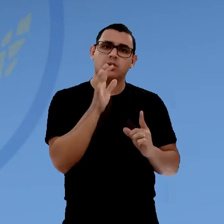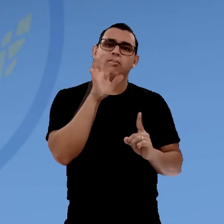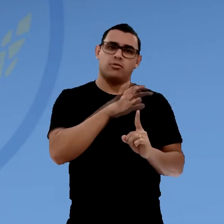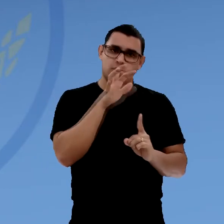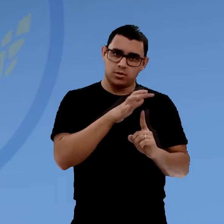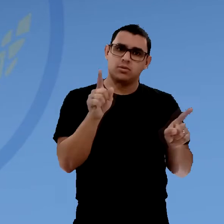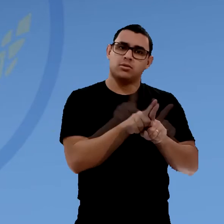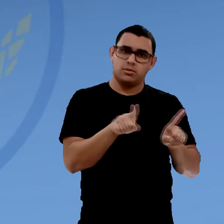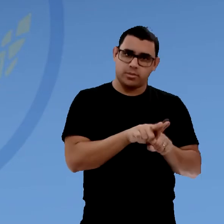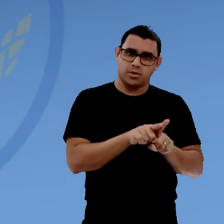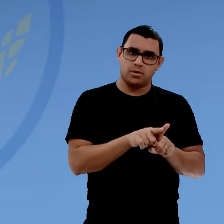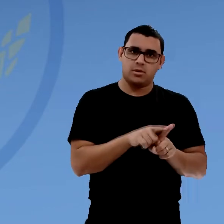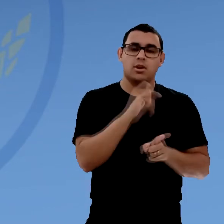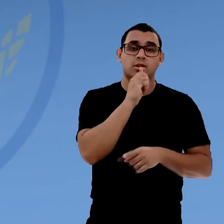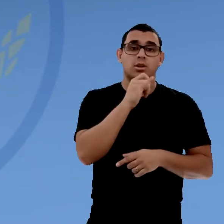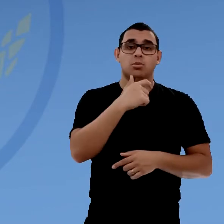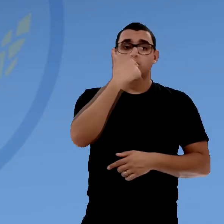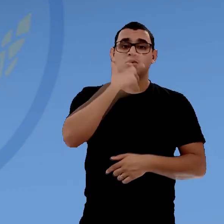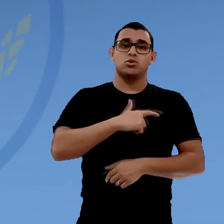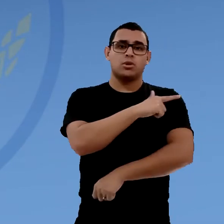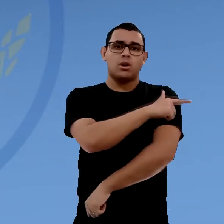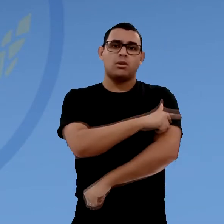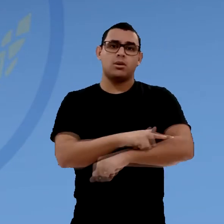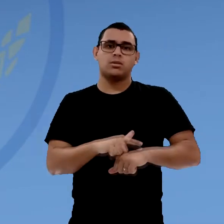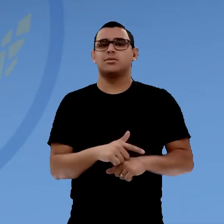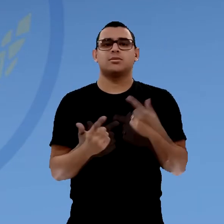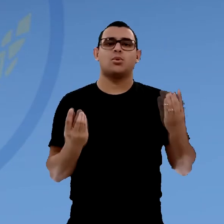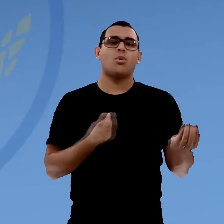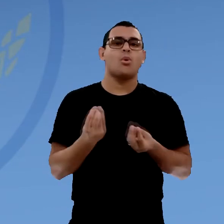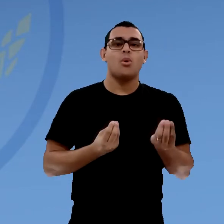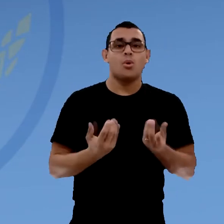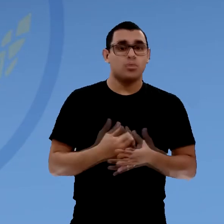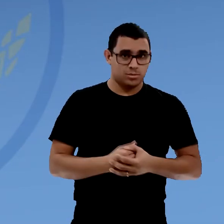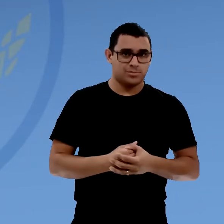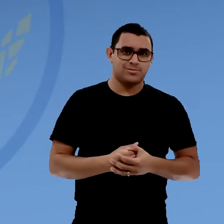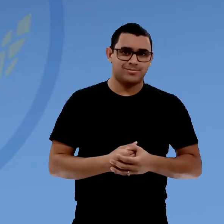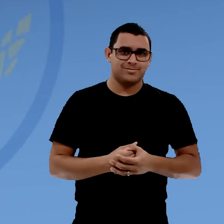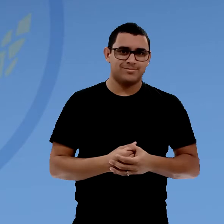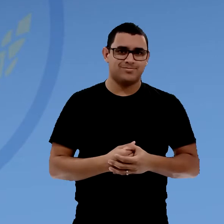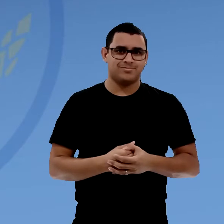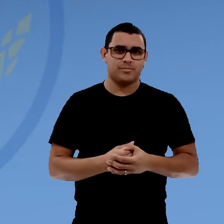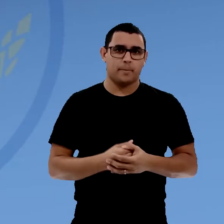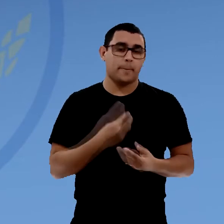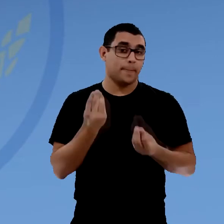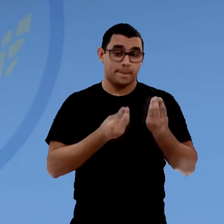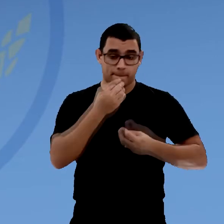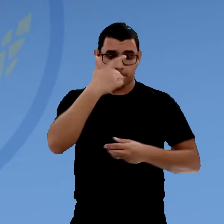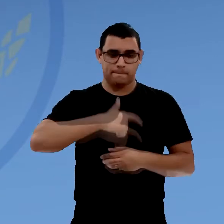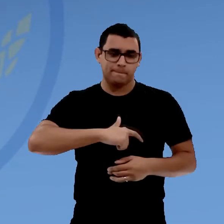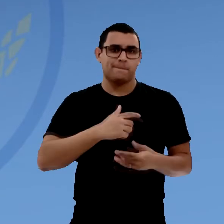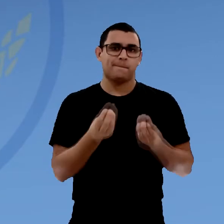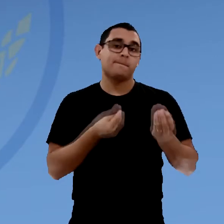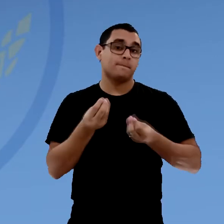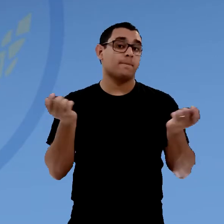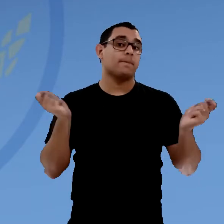ele determina, como por exemplo, a conduta do indivíduo no grupo e na sociedade. É o status social que determina justamente como a